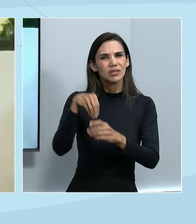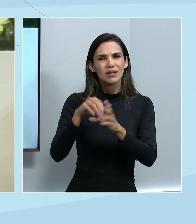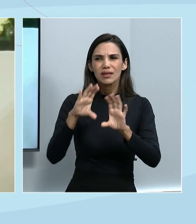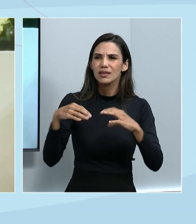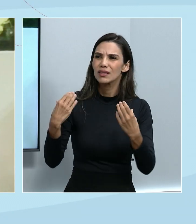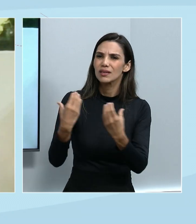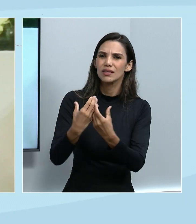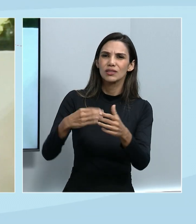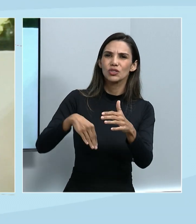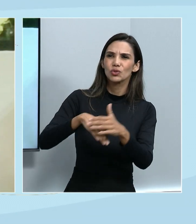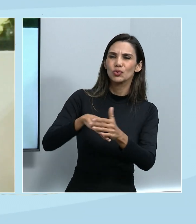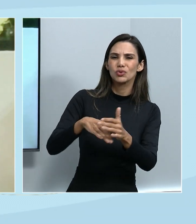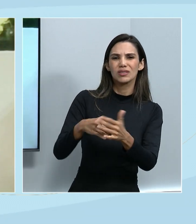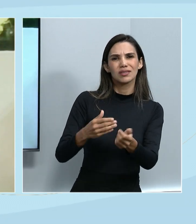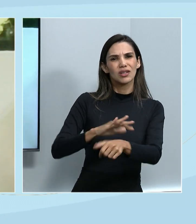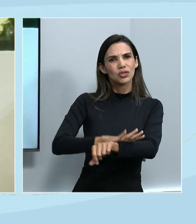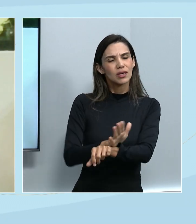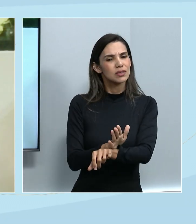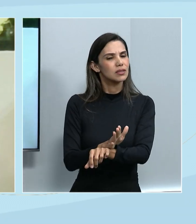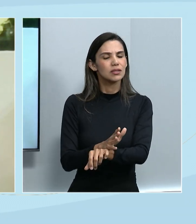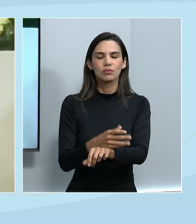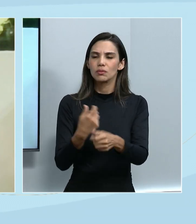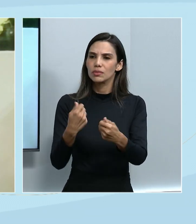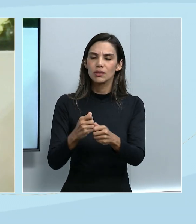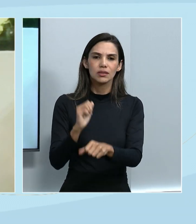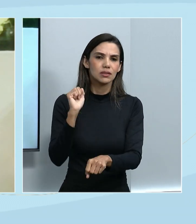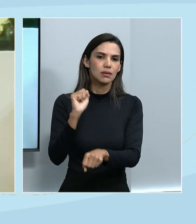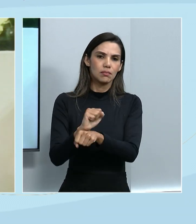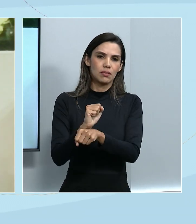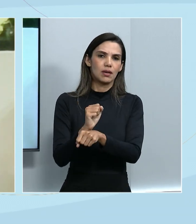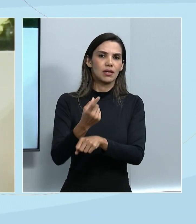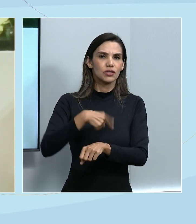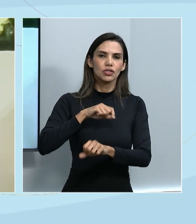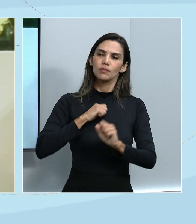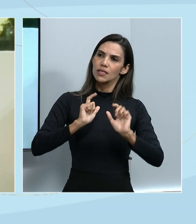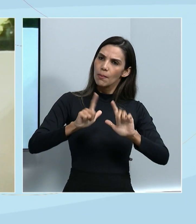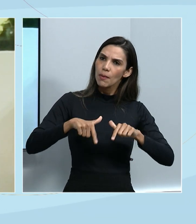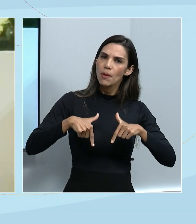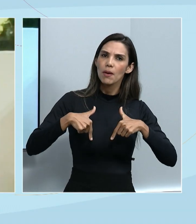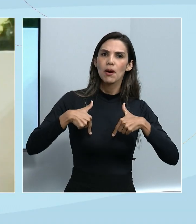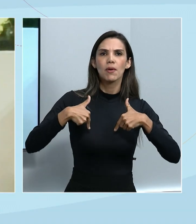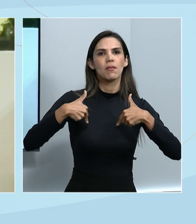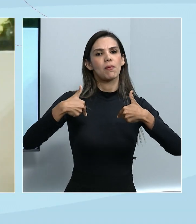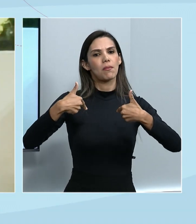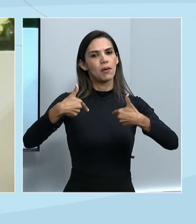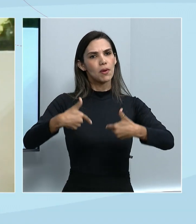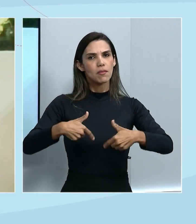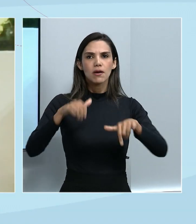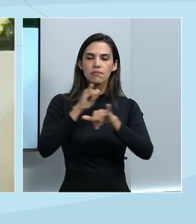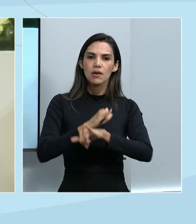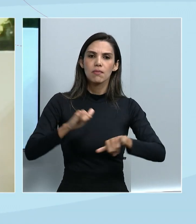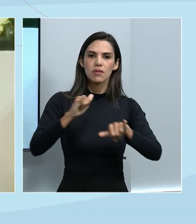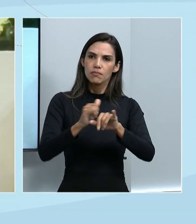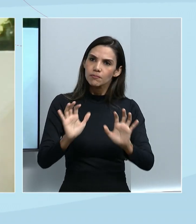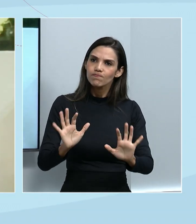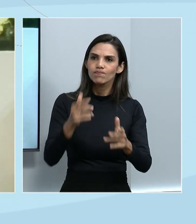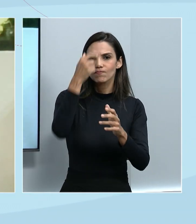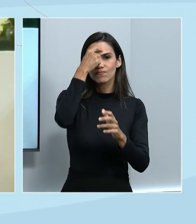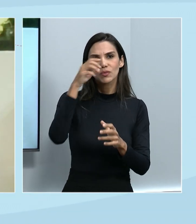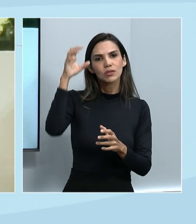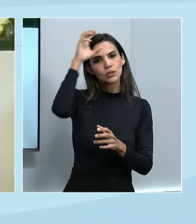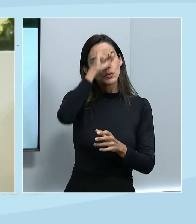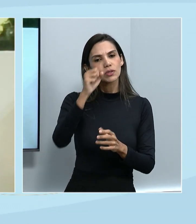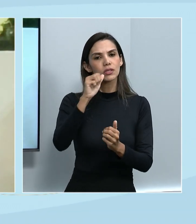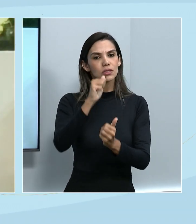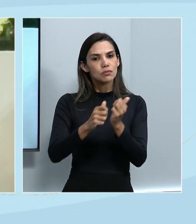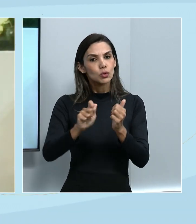e indesejada continue existindo nos nossos espaços de prática esportiva. Esporte é algo saudável,